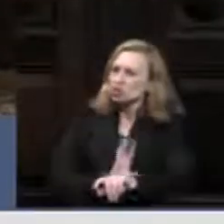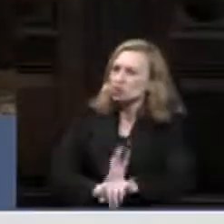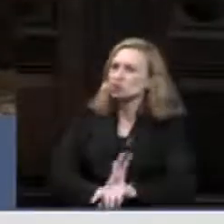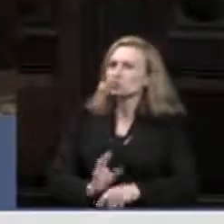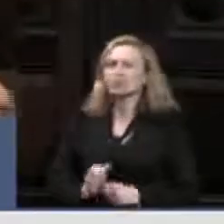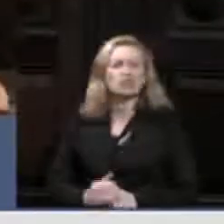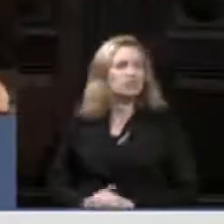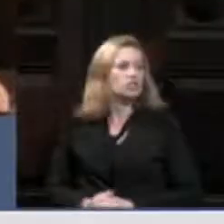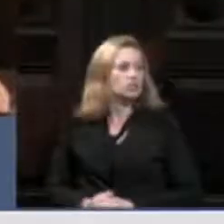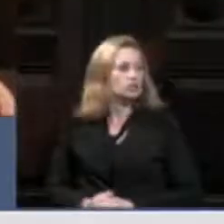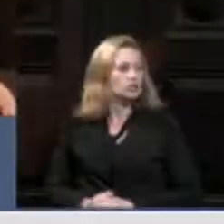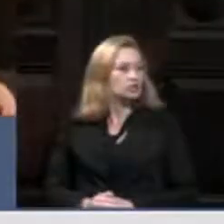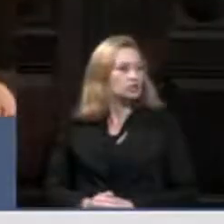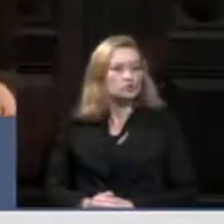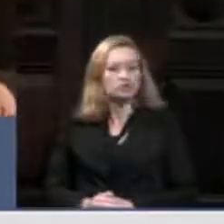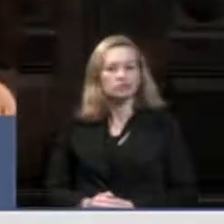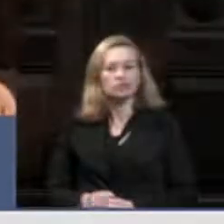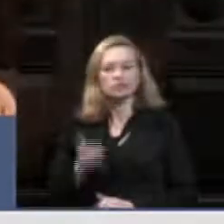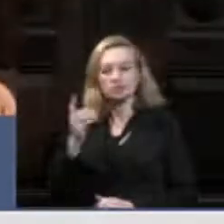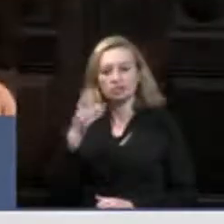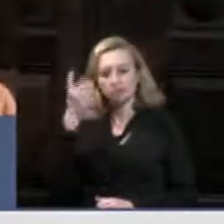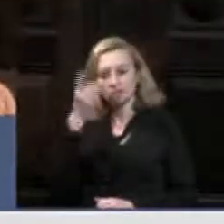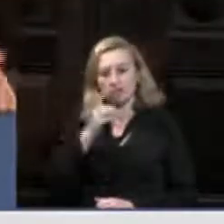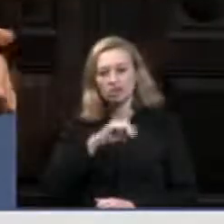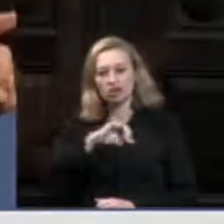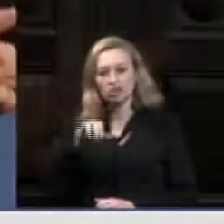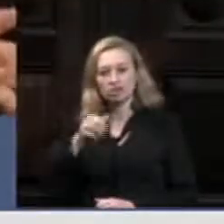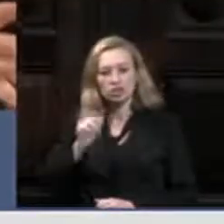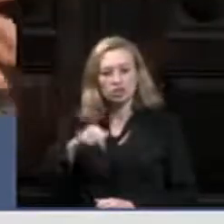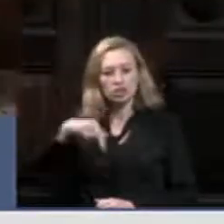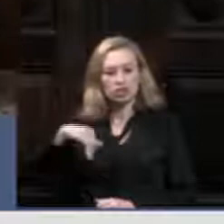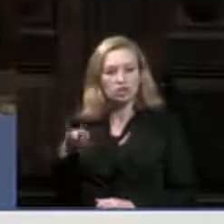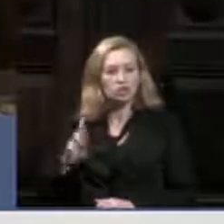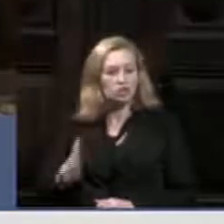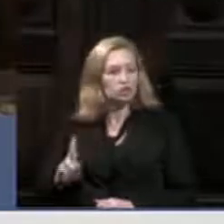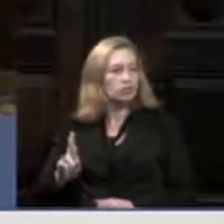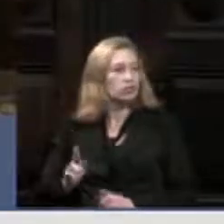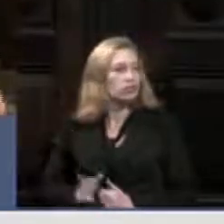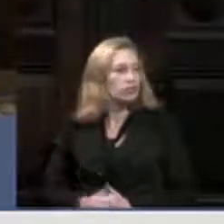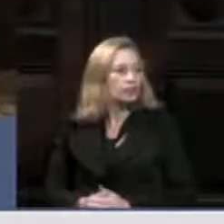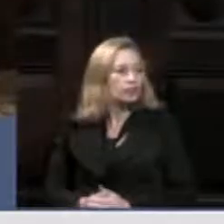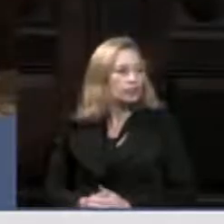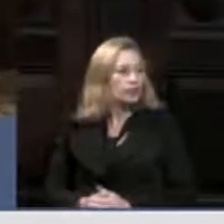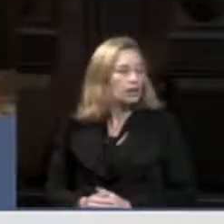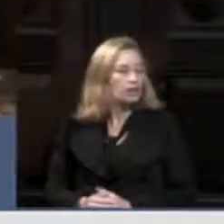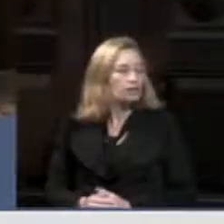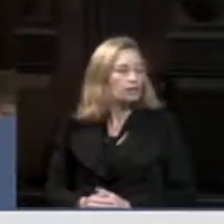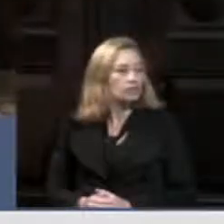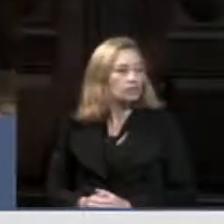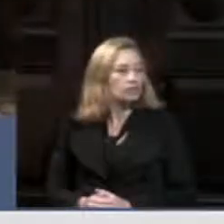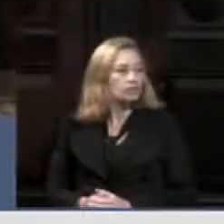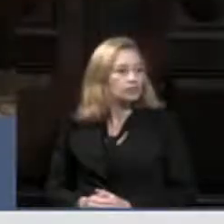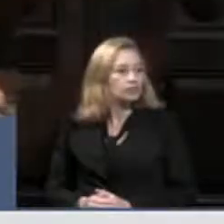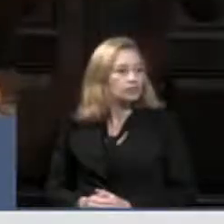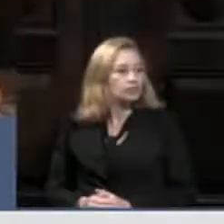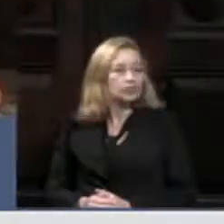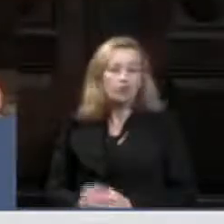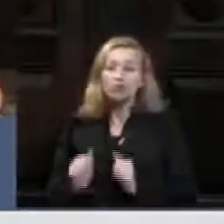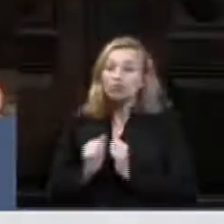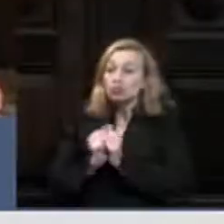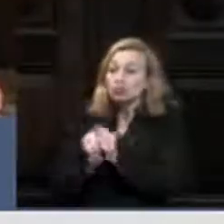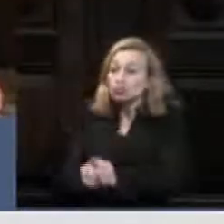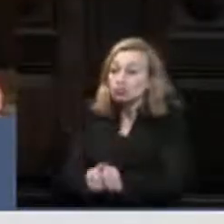umbricadas, deputado Jânio Mendes, conviviam na mesma igreja,